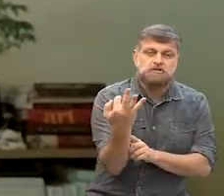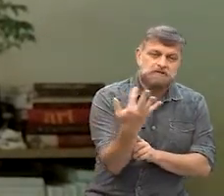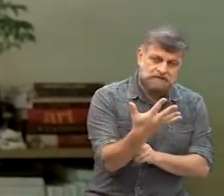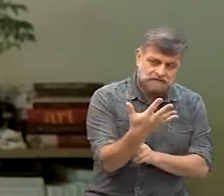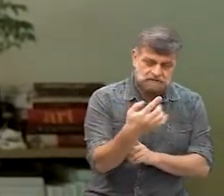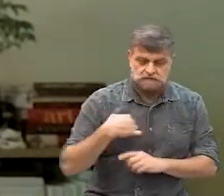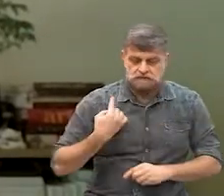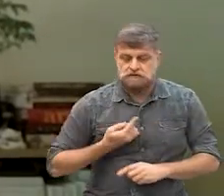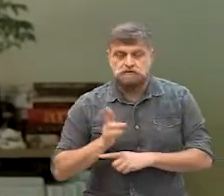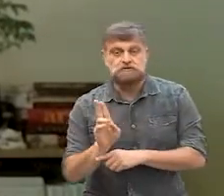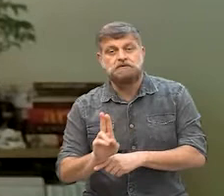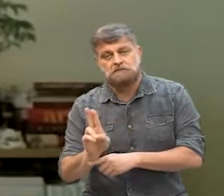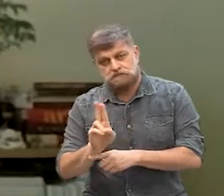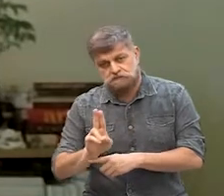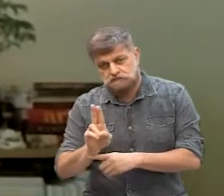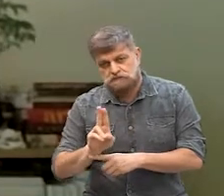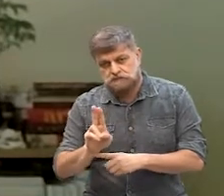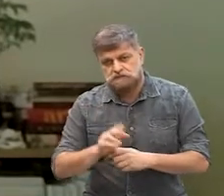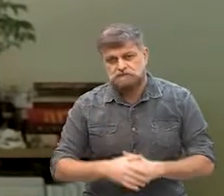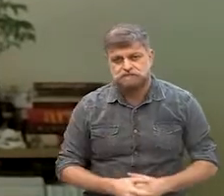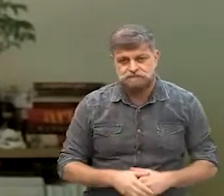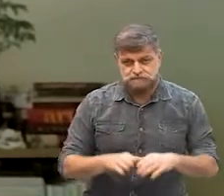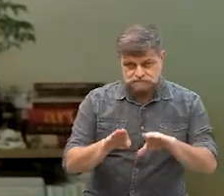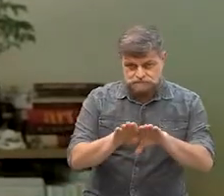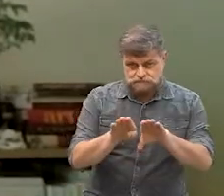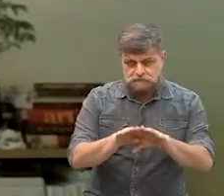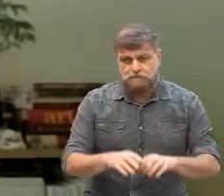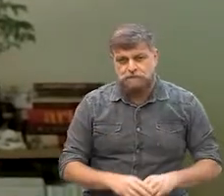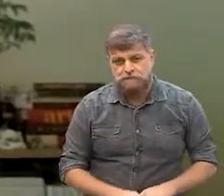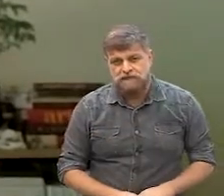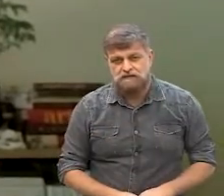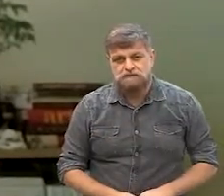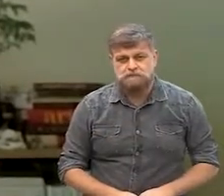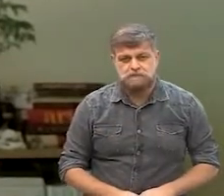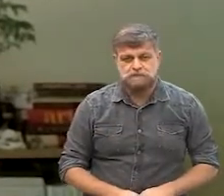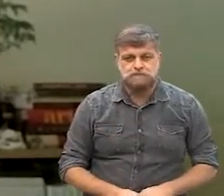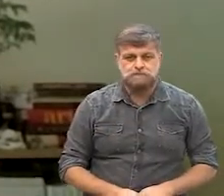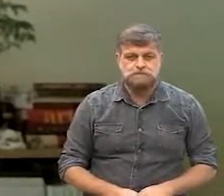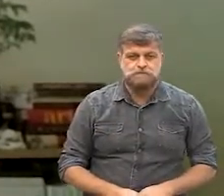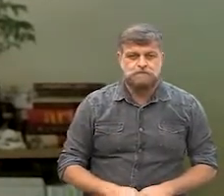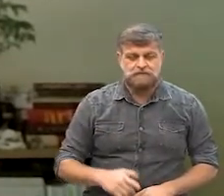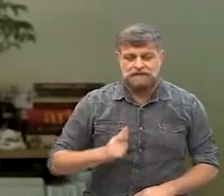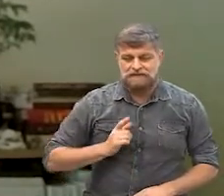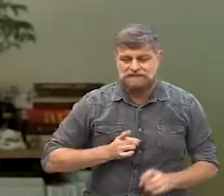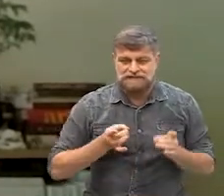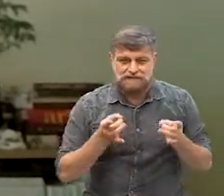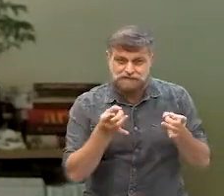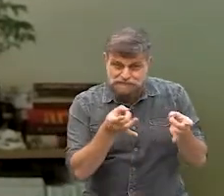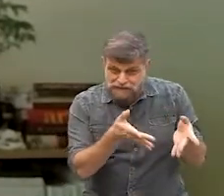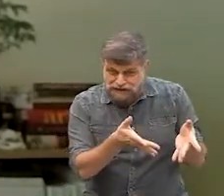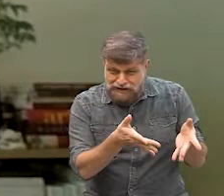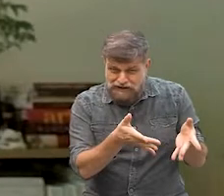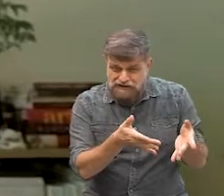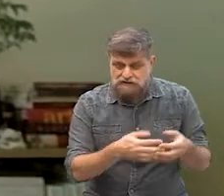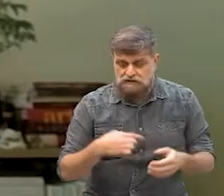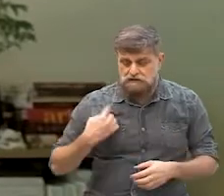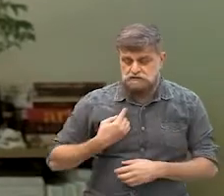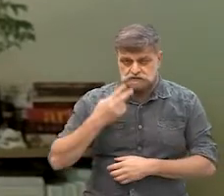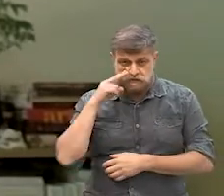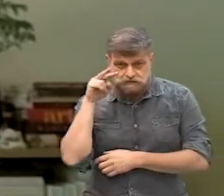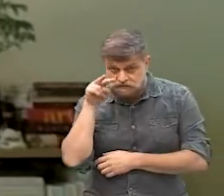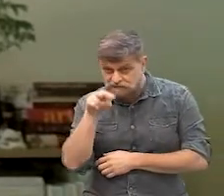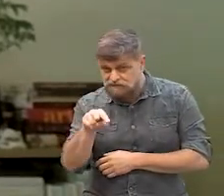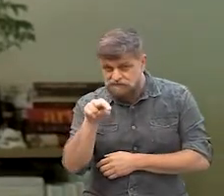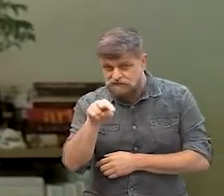a quantidade que a gente está utilizando também, né? Então, a questão também da descartabilidade. A gente vê